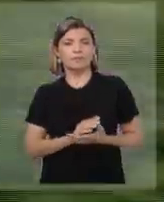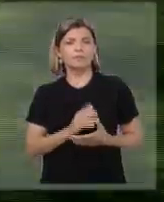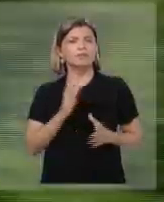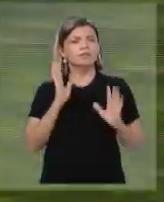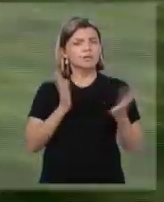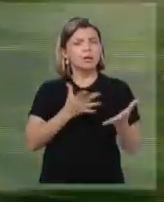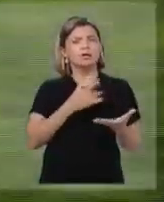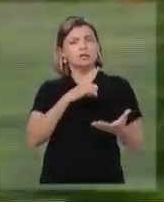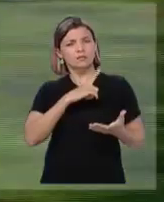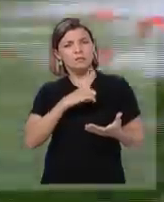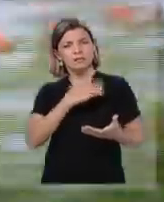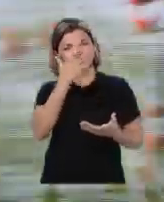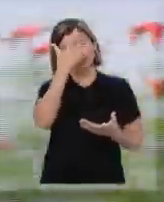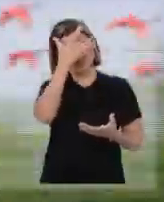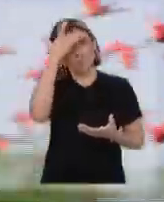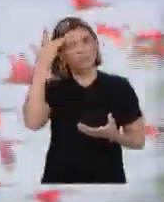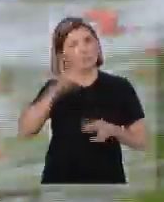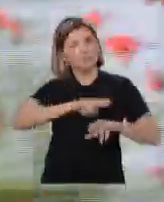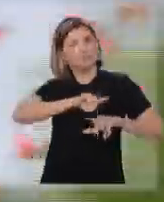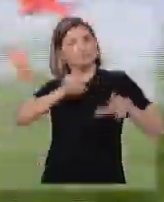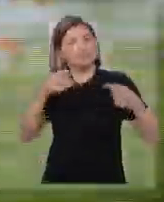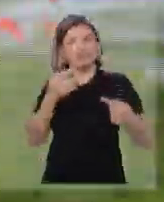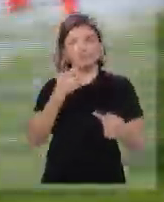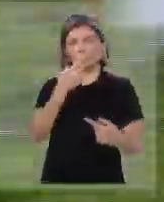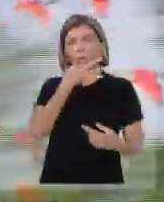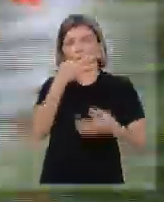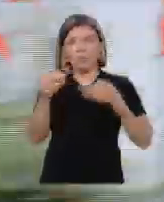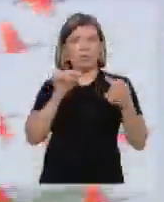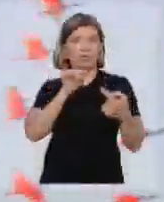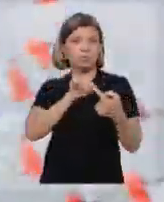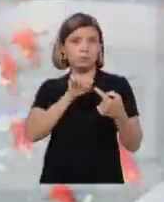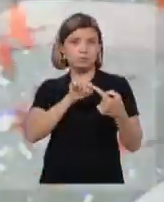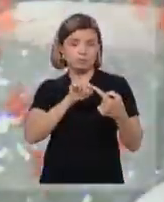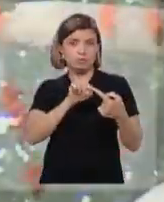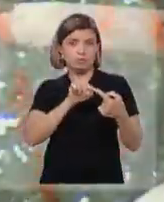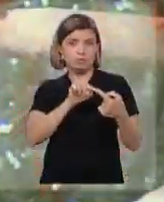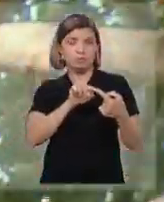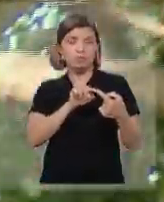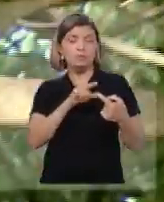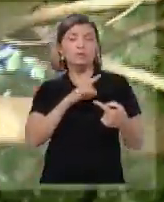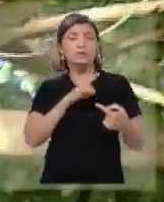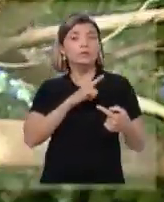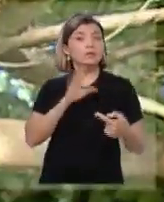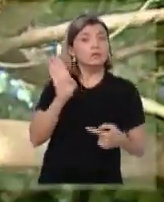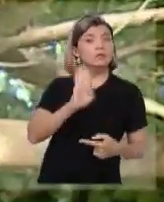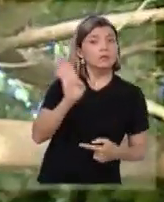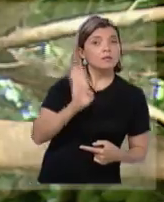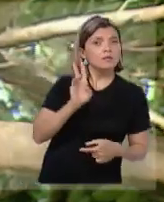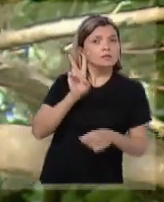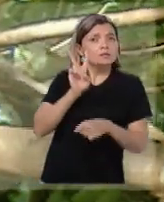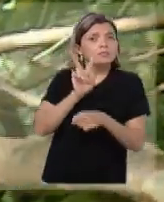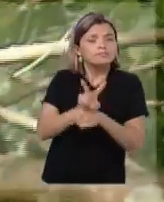Esse conceito possui muitas implicações importantes, por exemplo, para a biologia da conservação.